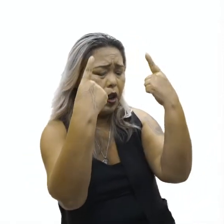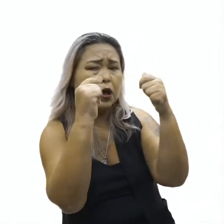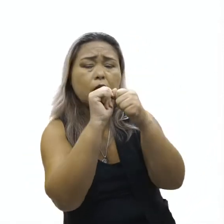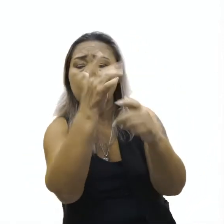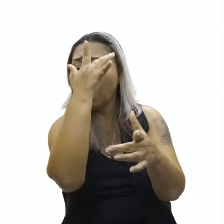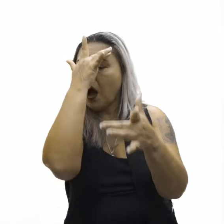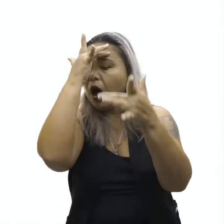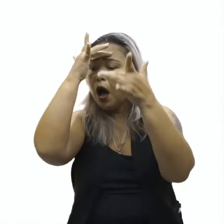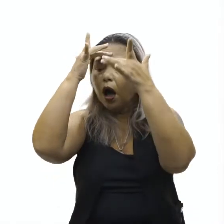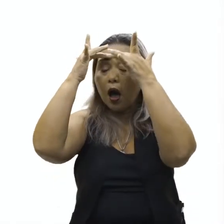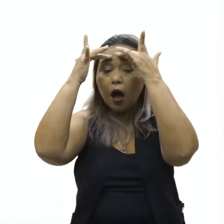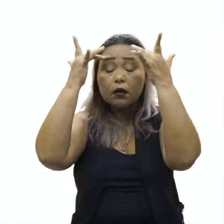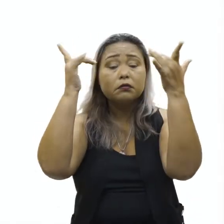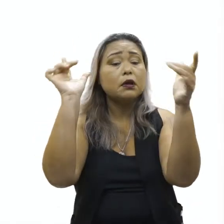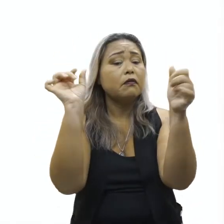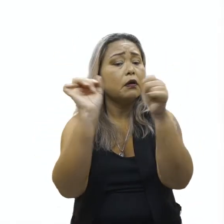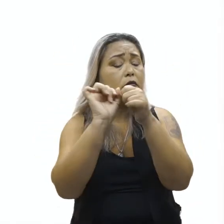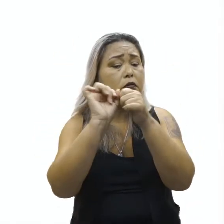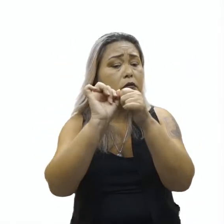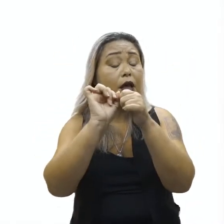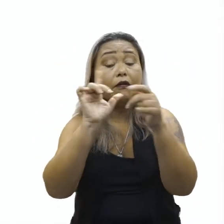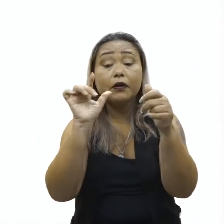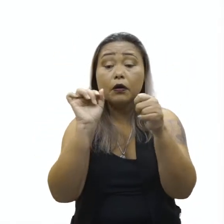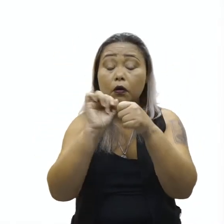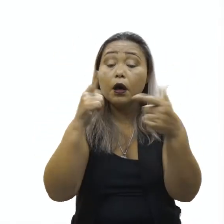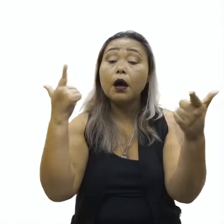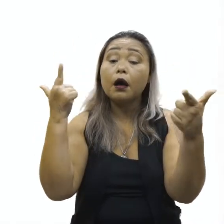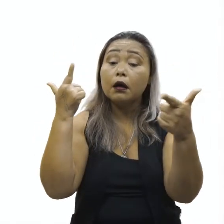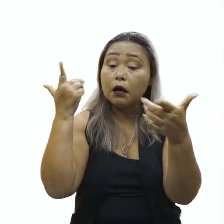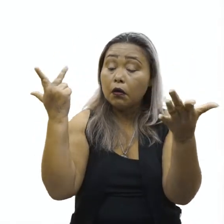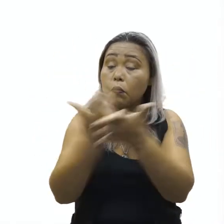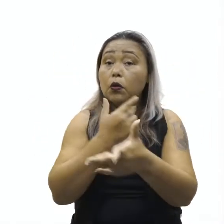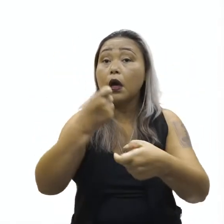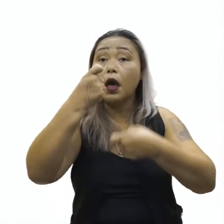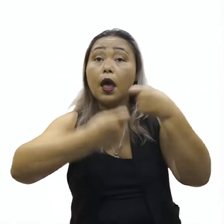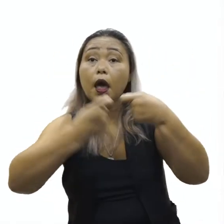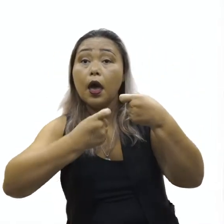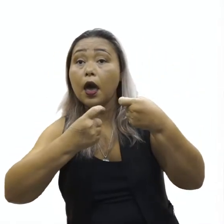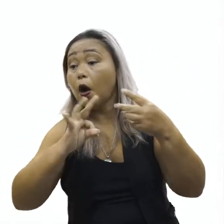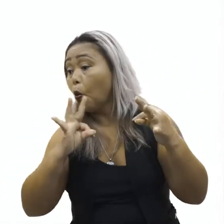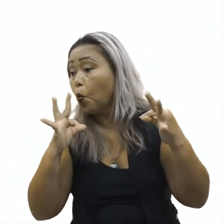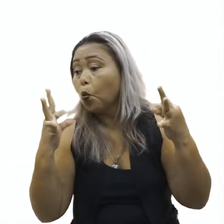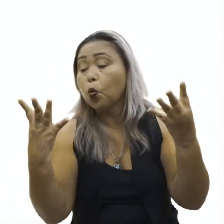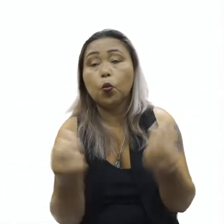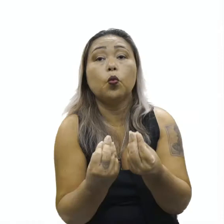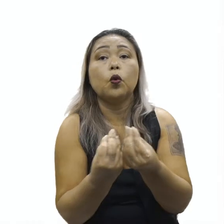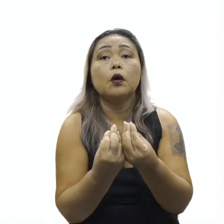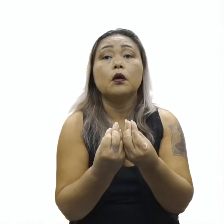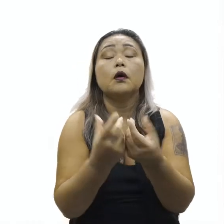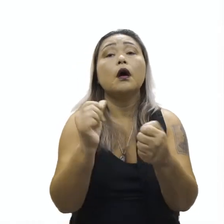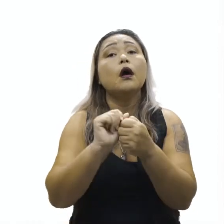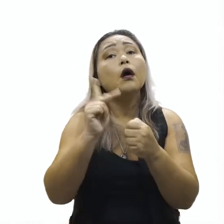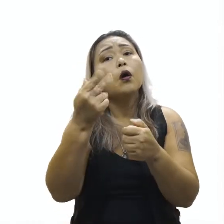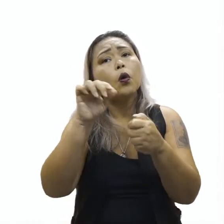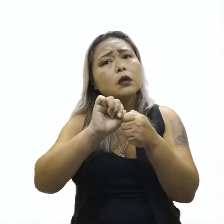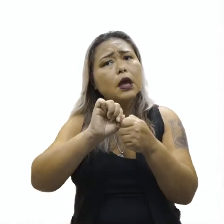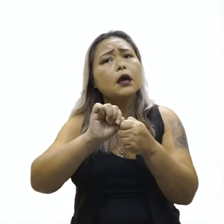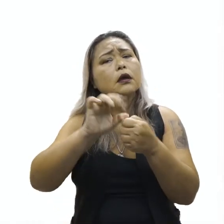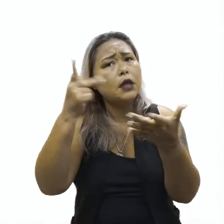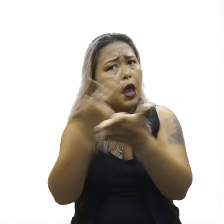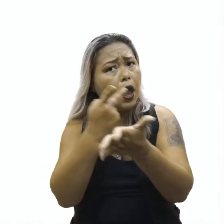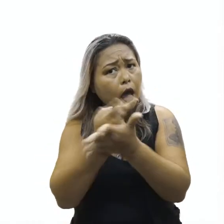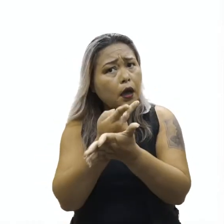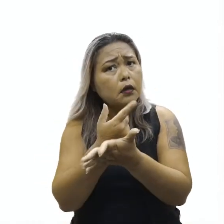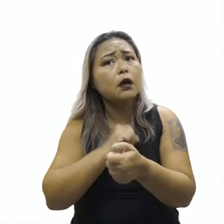pessoas estariam provocando uma guerra de todos contra todos. O Thomas Hobbes, ele está totalmente errado, pessoal? Vocês acham que as